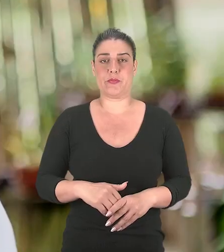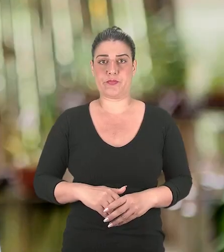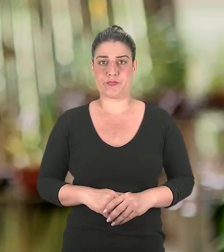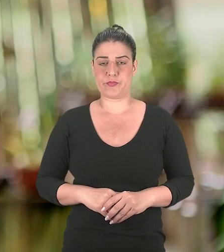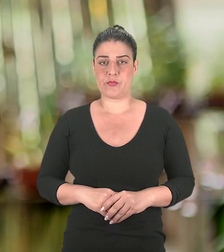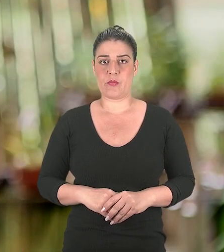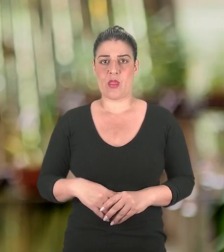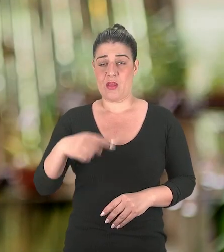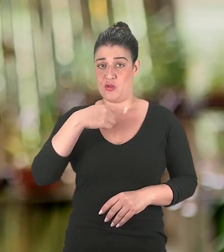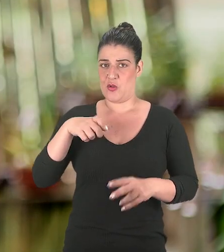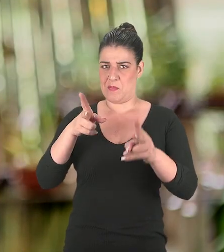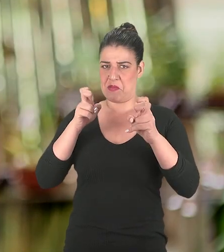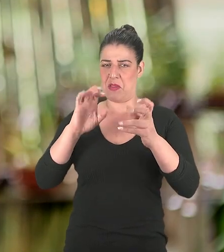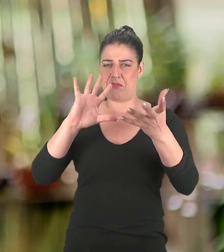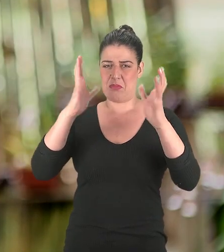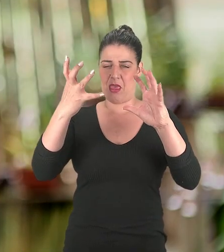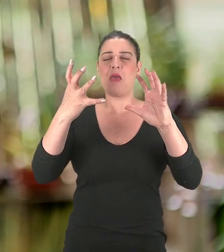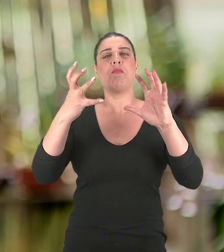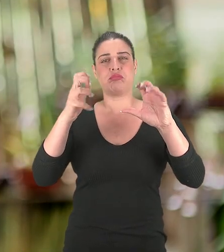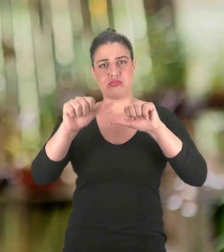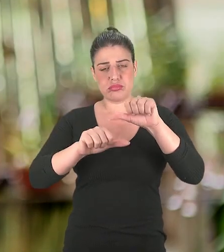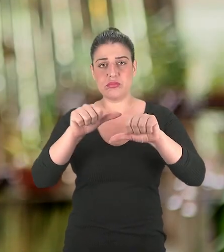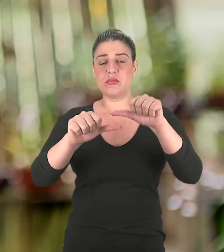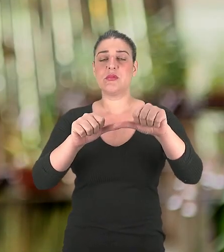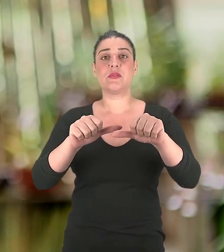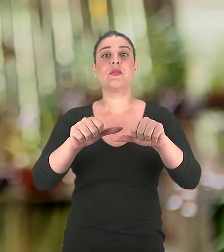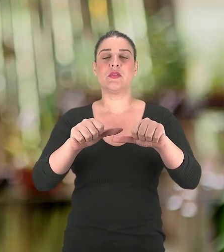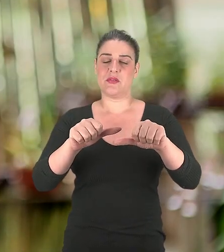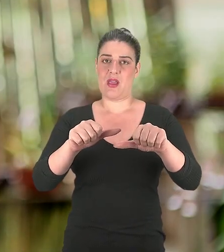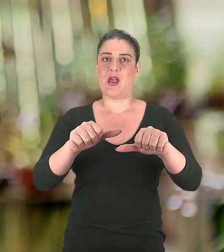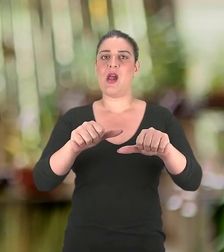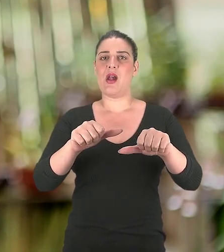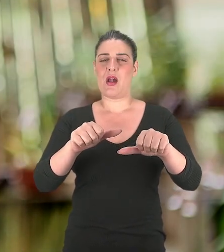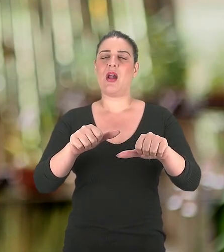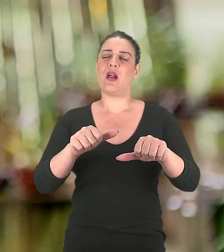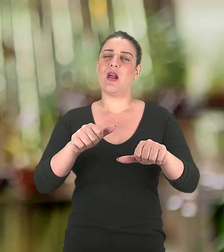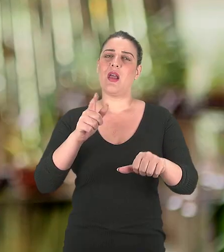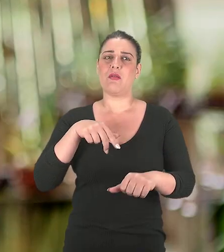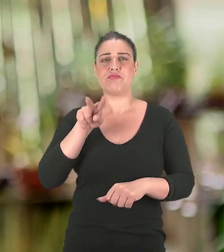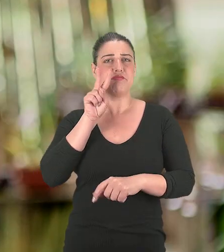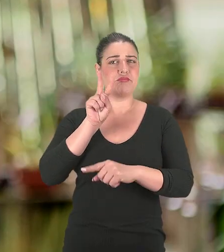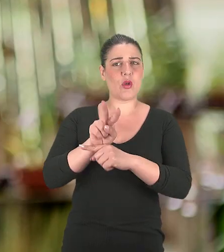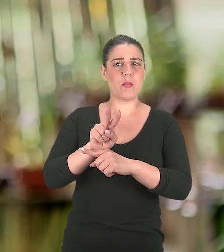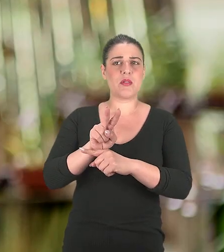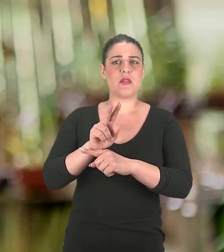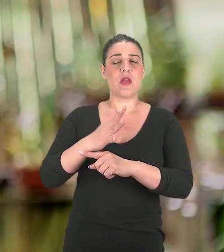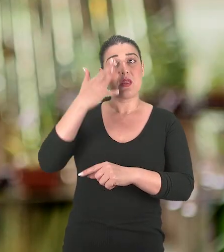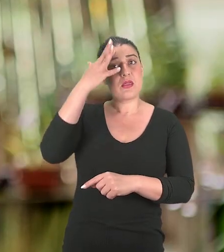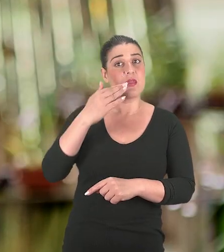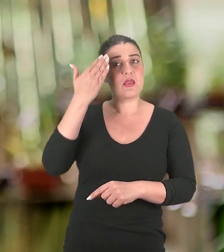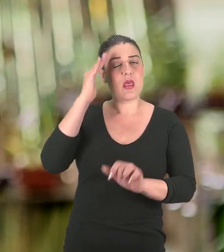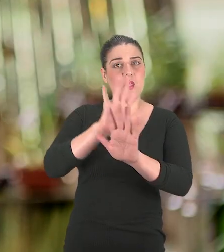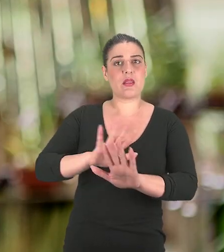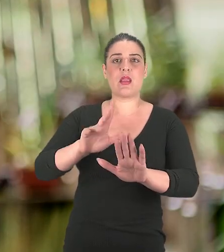tem percebido em relação à mudança climática, a princípio, né, porque ainda é um caminho de observação,